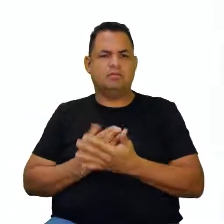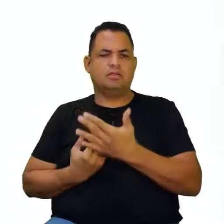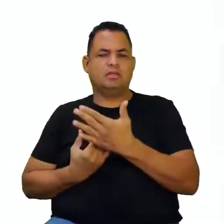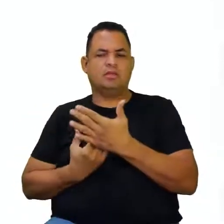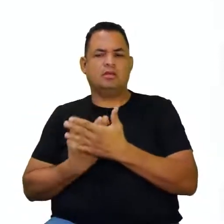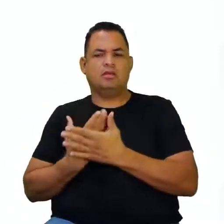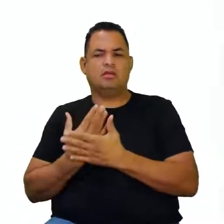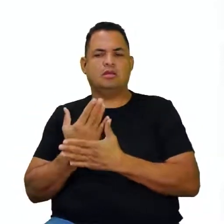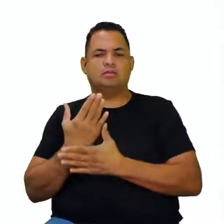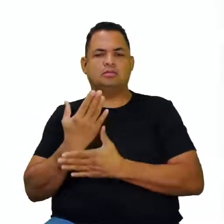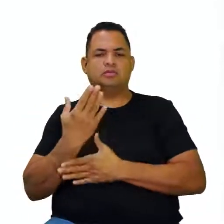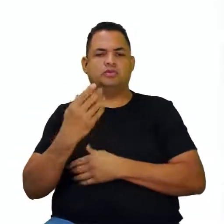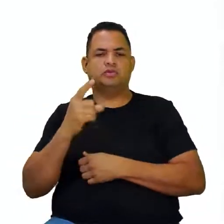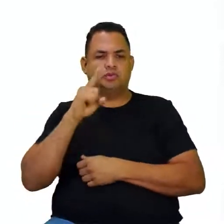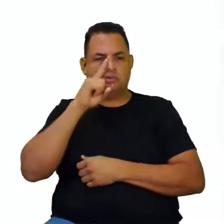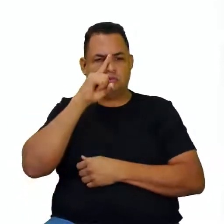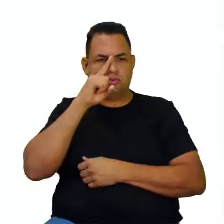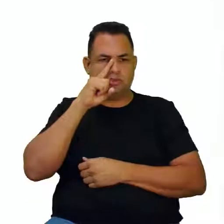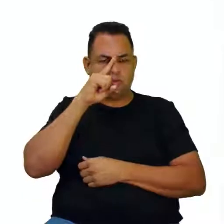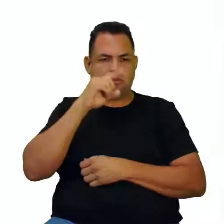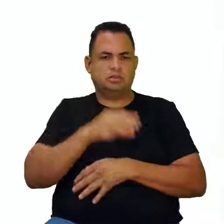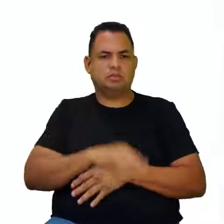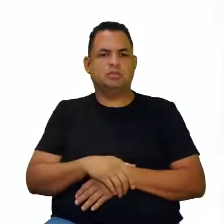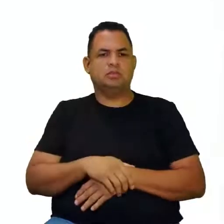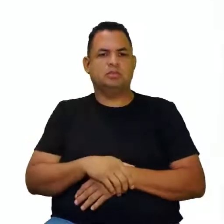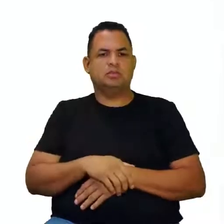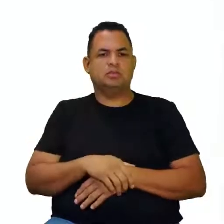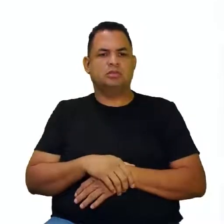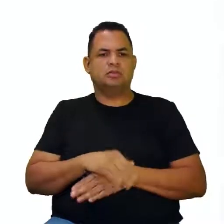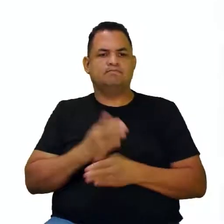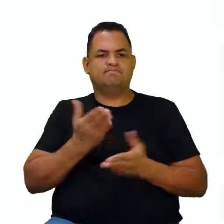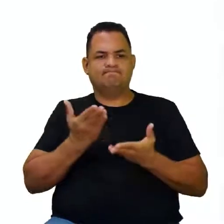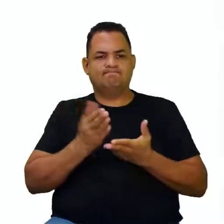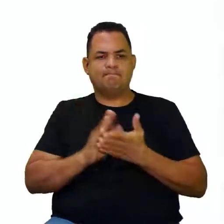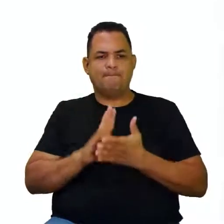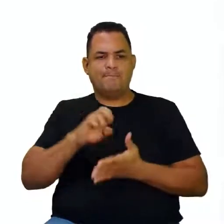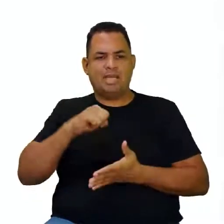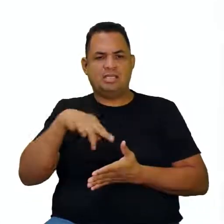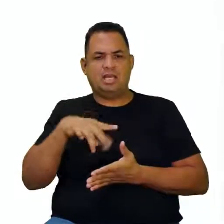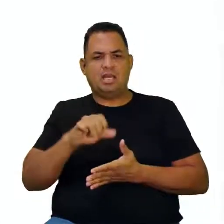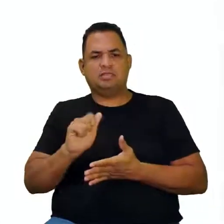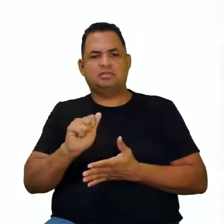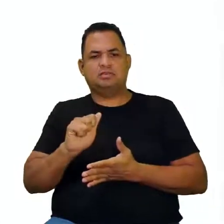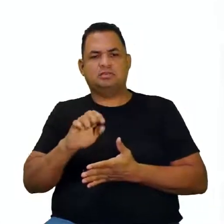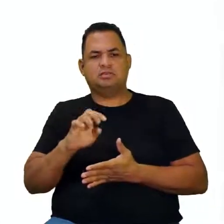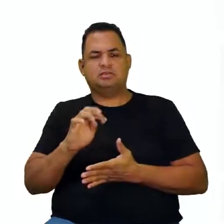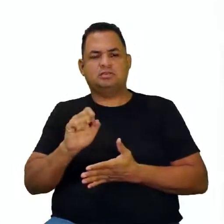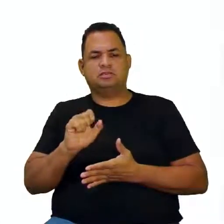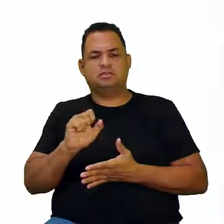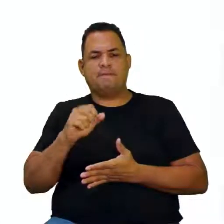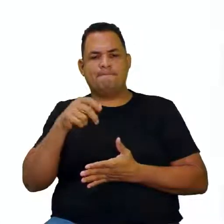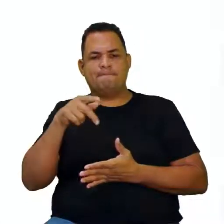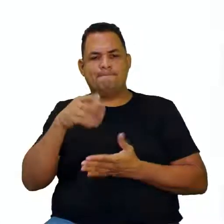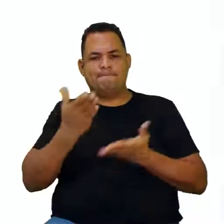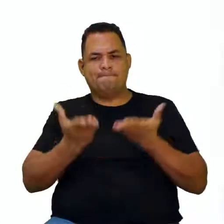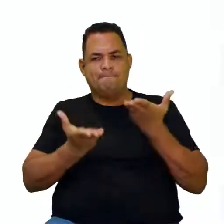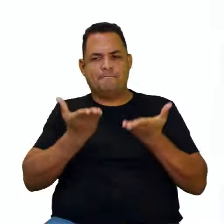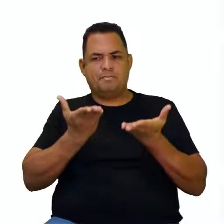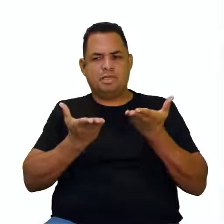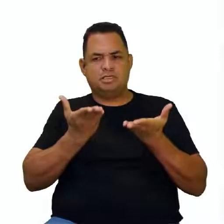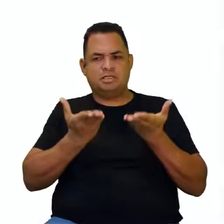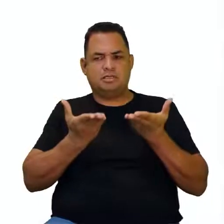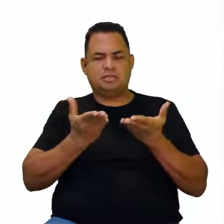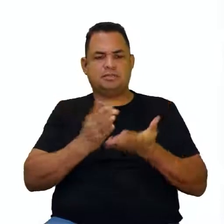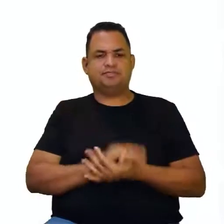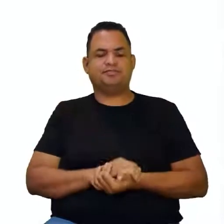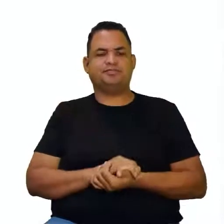Letra D, gases tóxicos. Letra E, metais pesados. Então, o que a pergunta